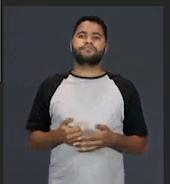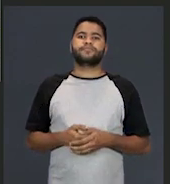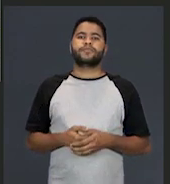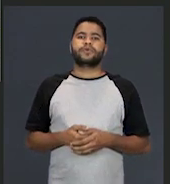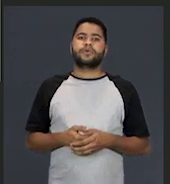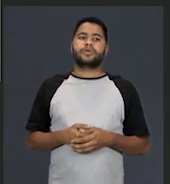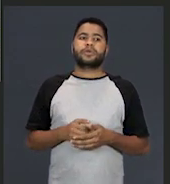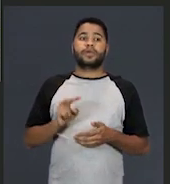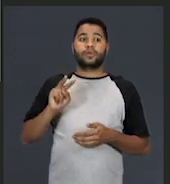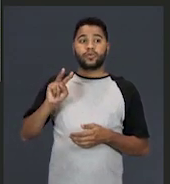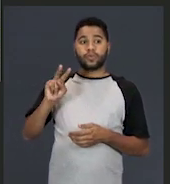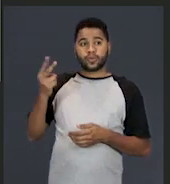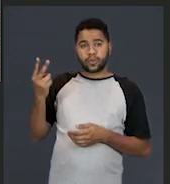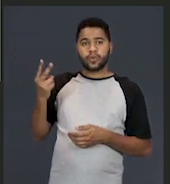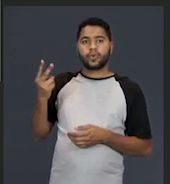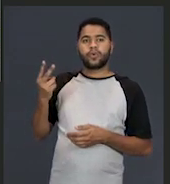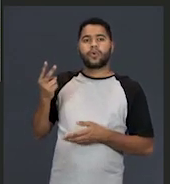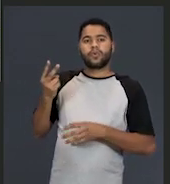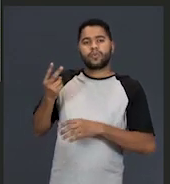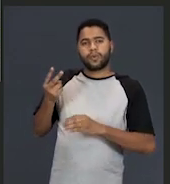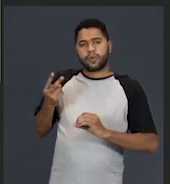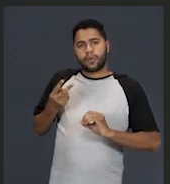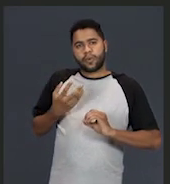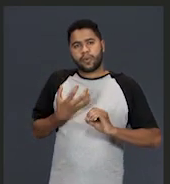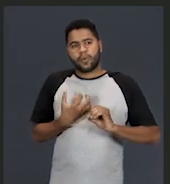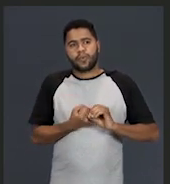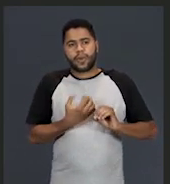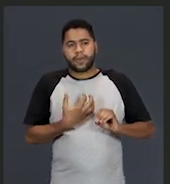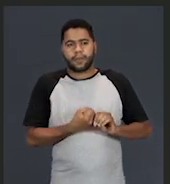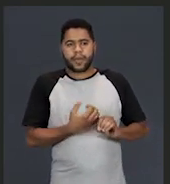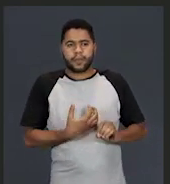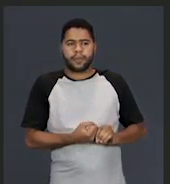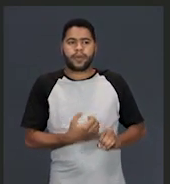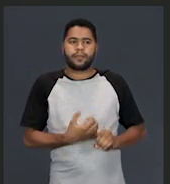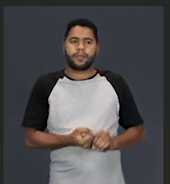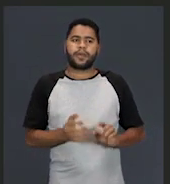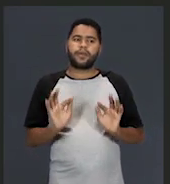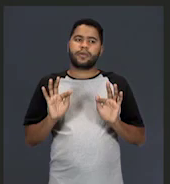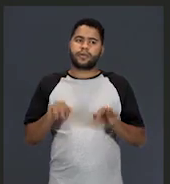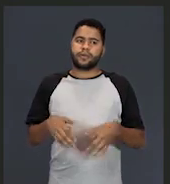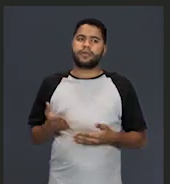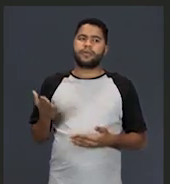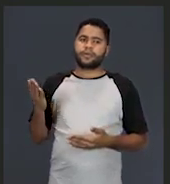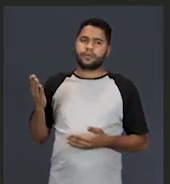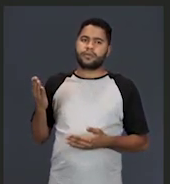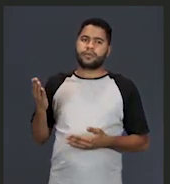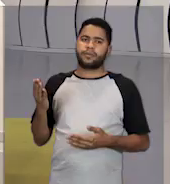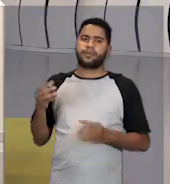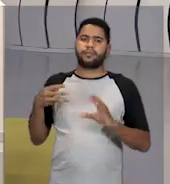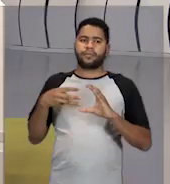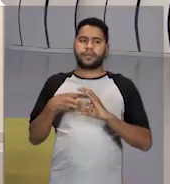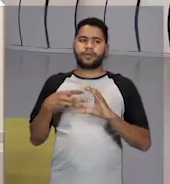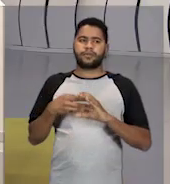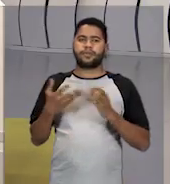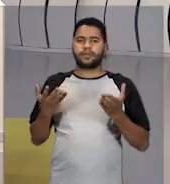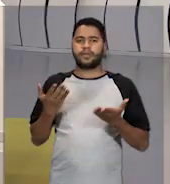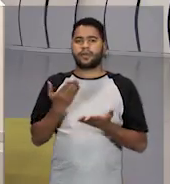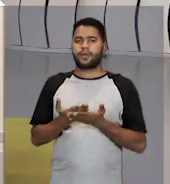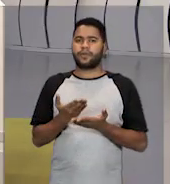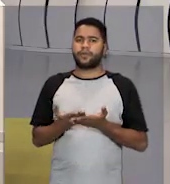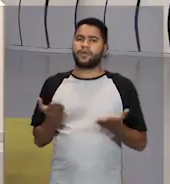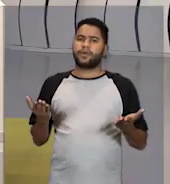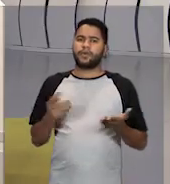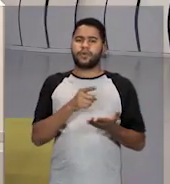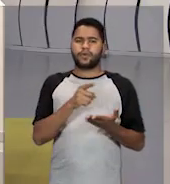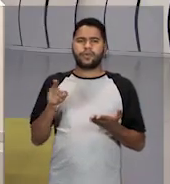que são dobraduras e vão absorver aí, ir para o sangue e finalmente ir para a célula. Essa foi a aula de hoje.